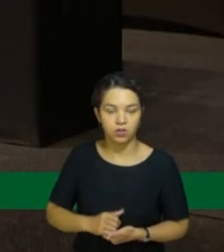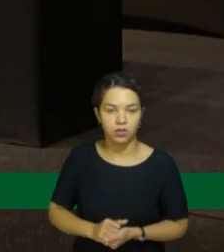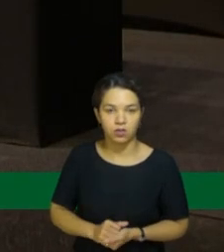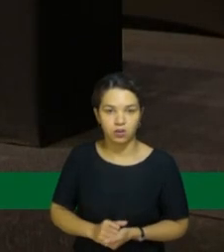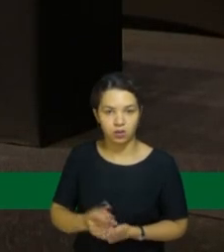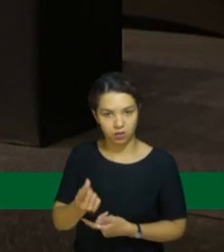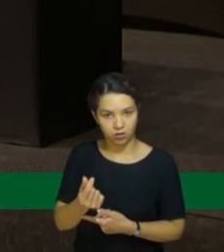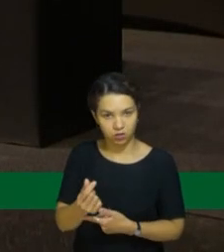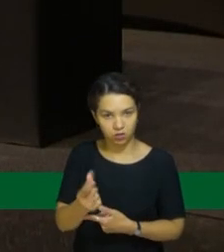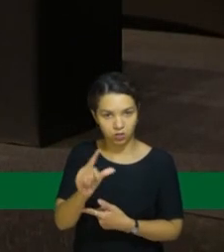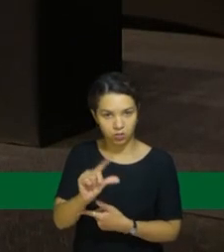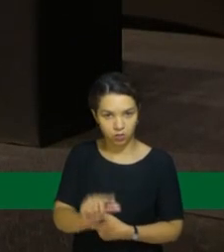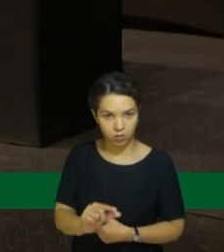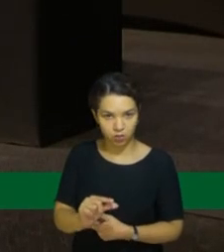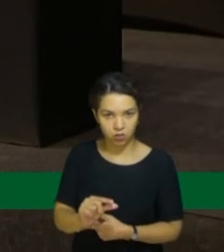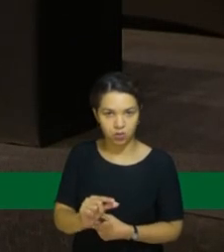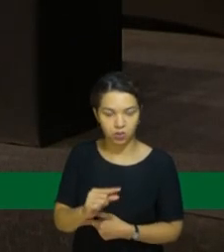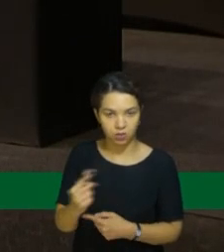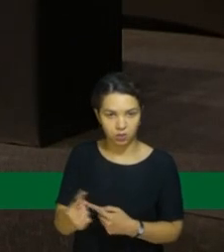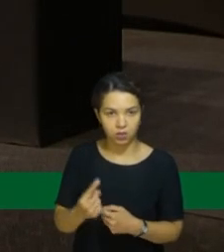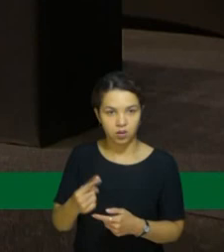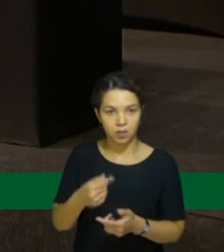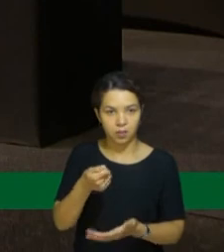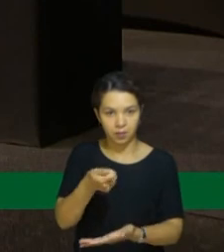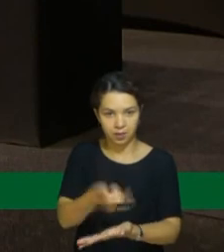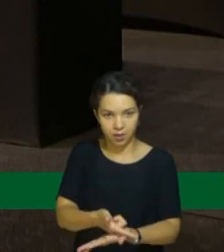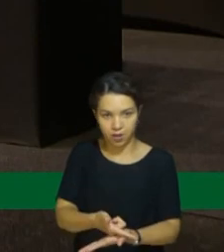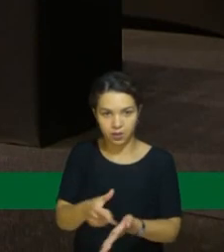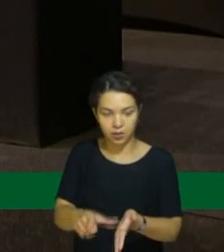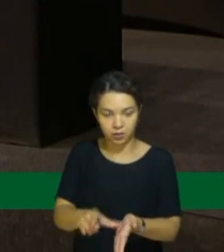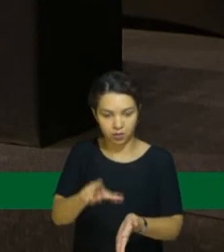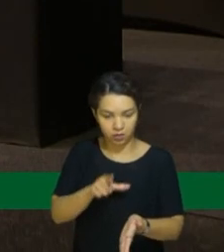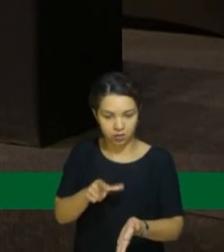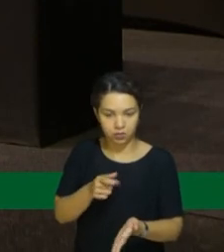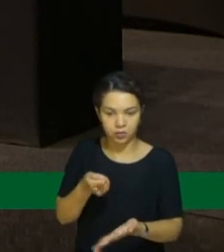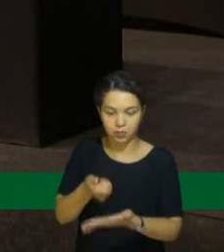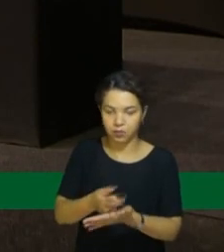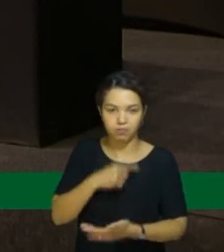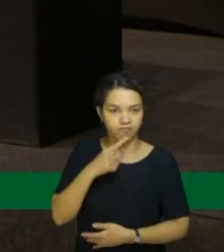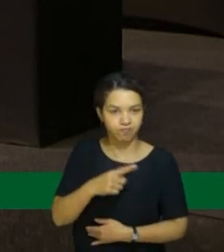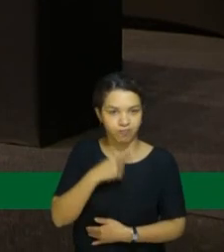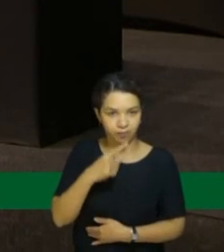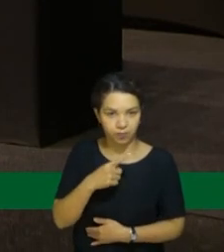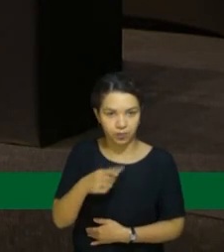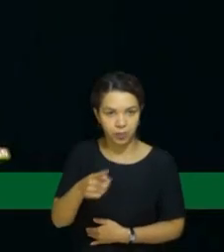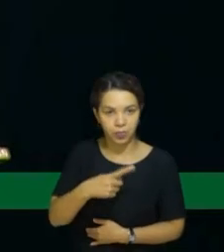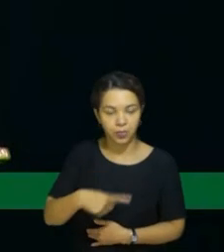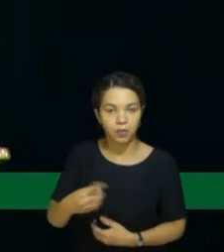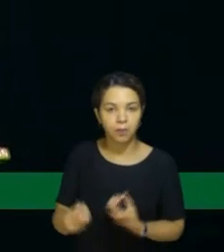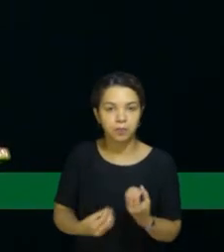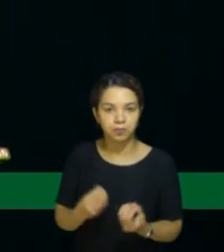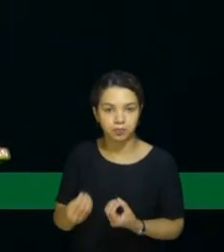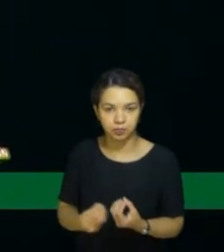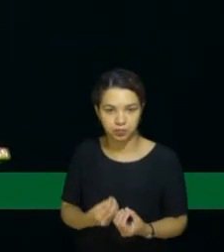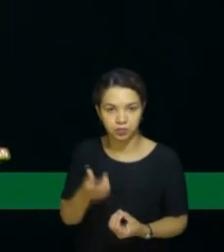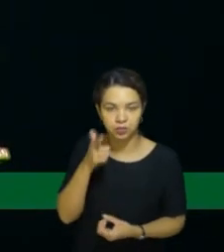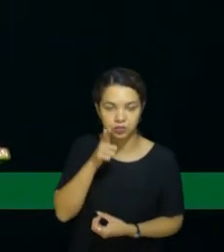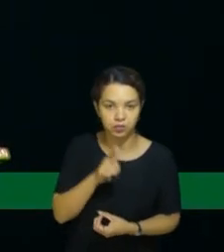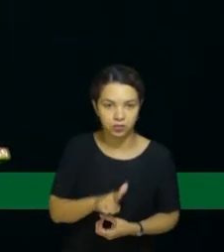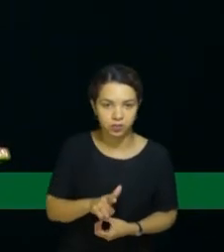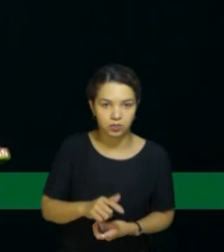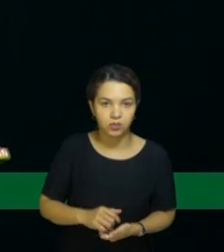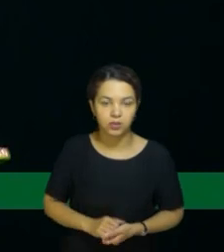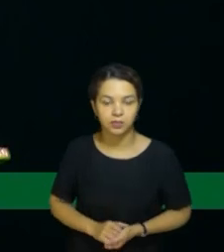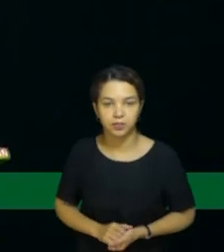poder estar antecipando o pagamento dessa desse tributo da Ótica econômica e como os recursos financeiros são extraídos